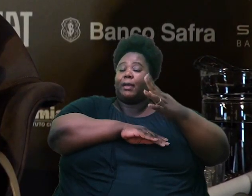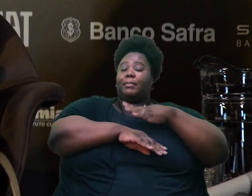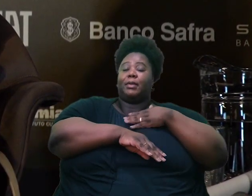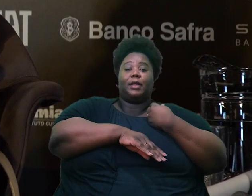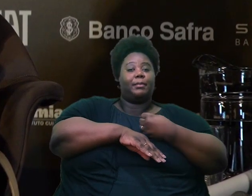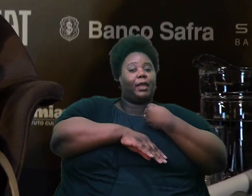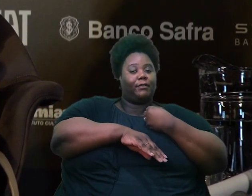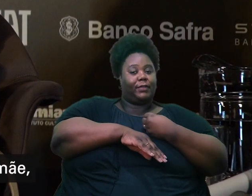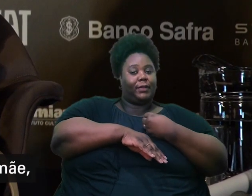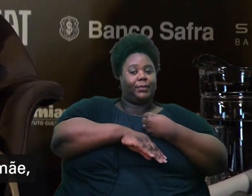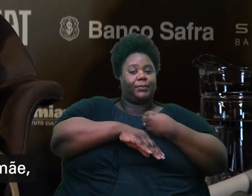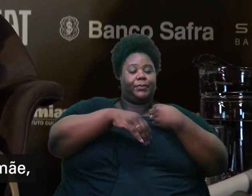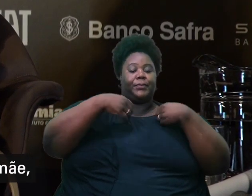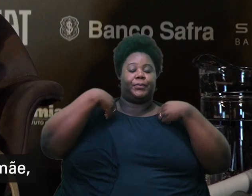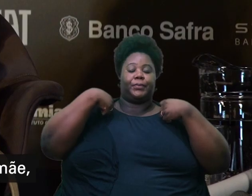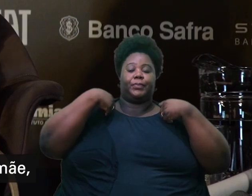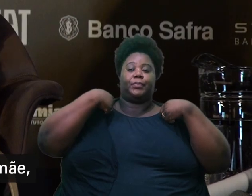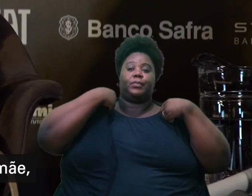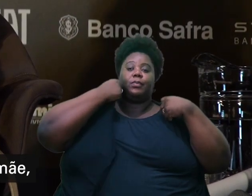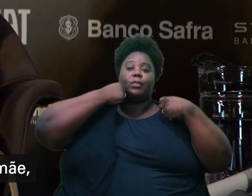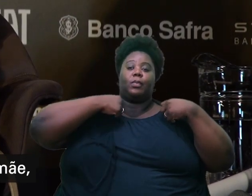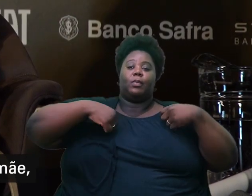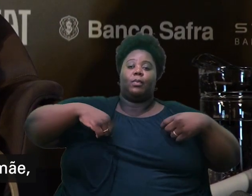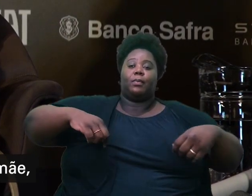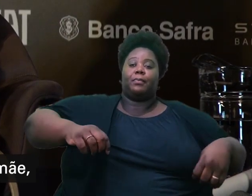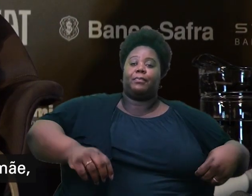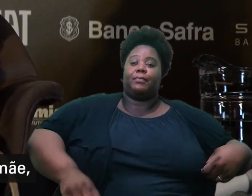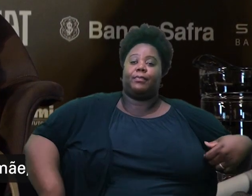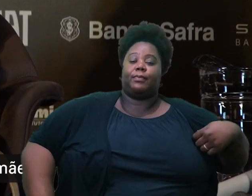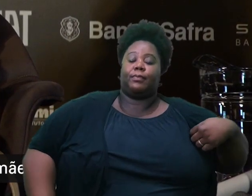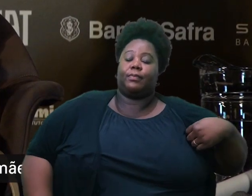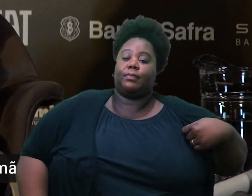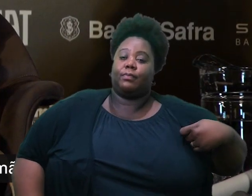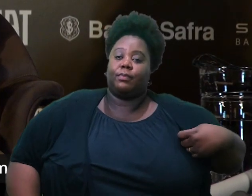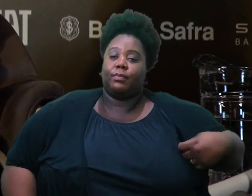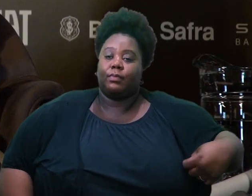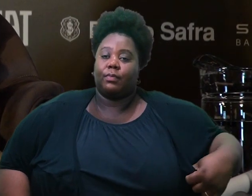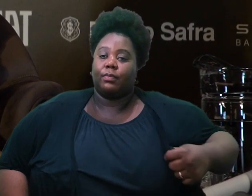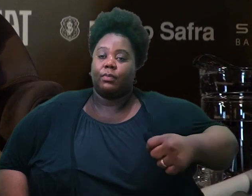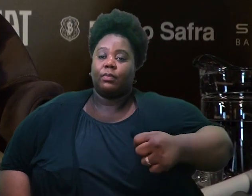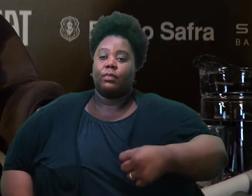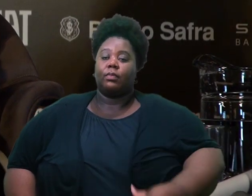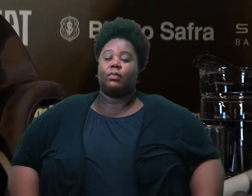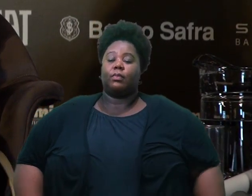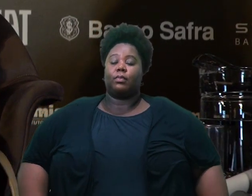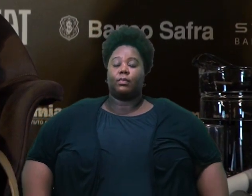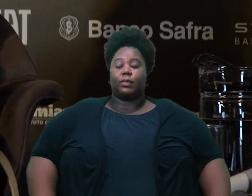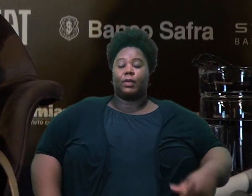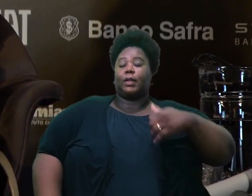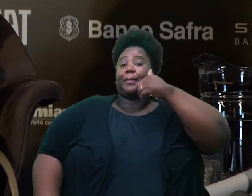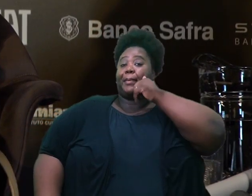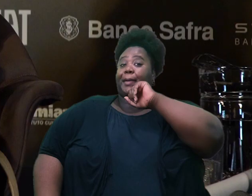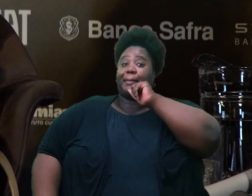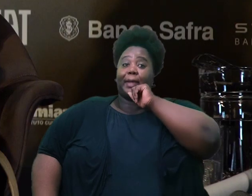vida, ter tido uma mulher como minha mãe, que nunca baixou a